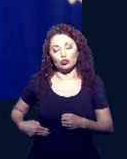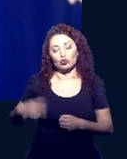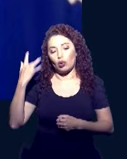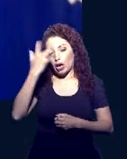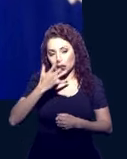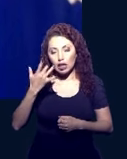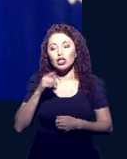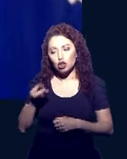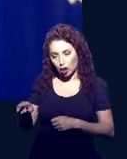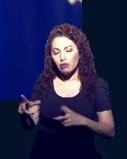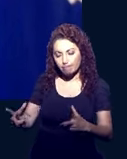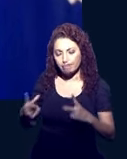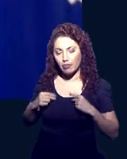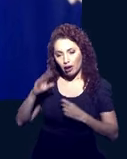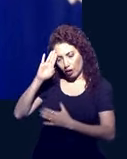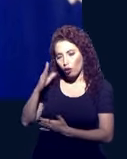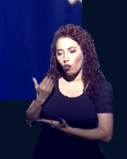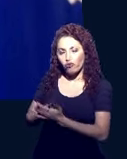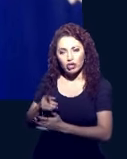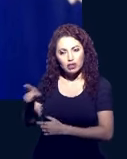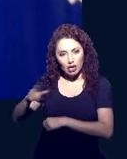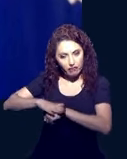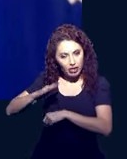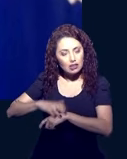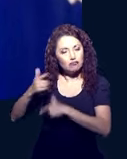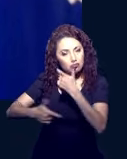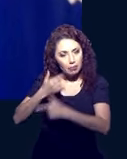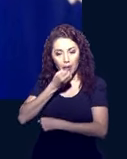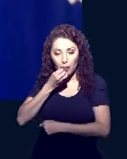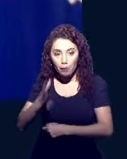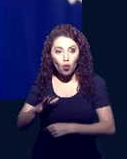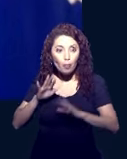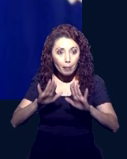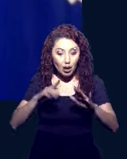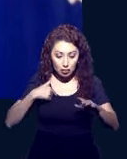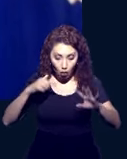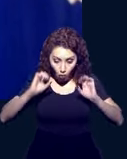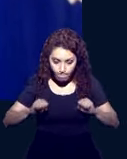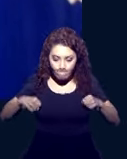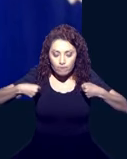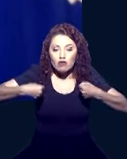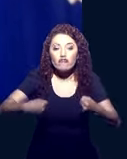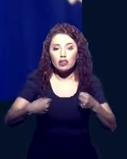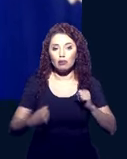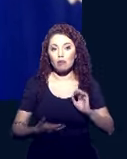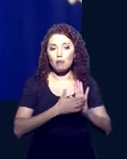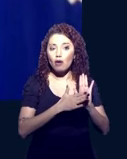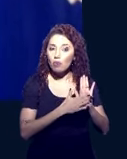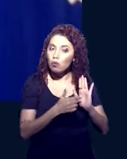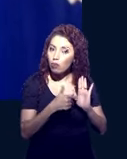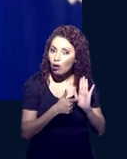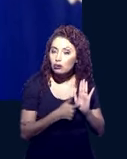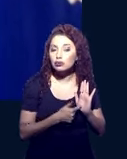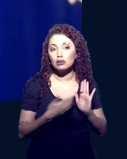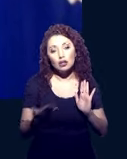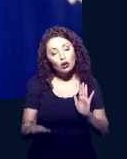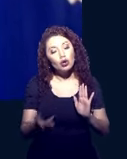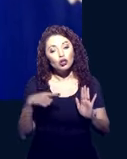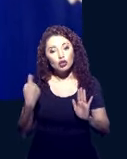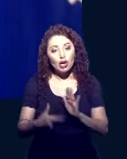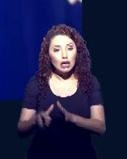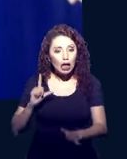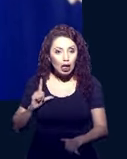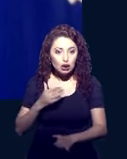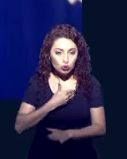inclusive no trabalho que vem realizando que o reputo ser um bom trabalho mas é a defesa de uma causa defesa de uma tese Nós antes do governo Lula